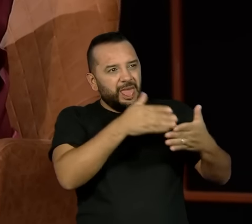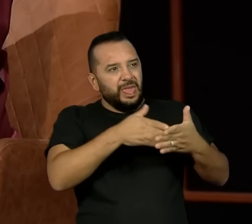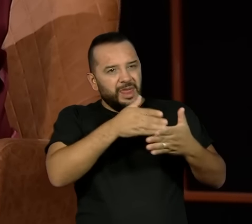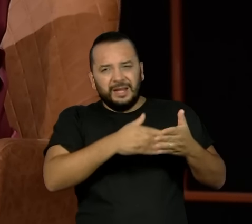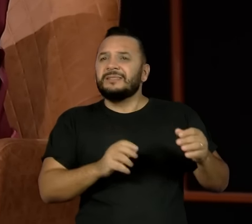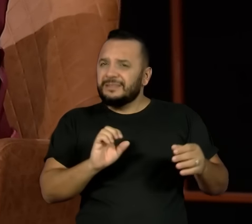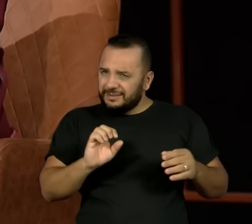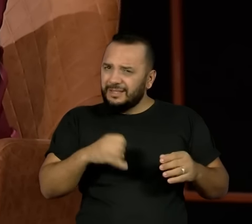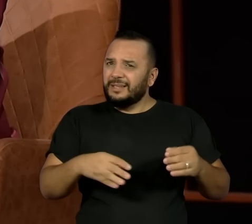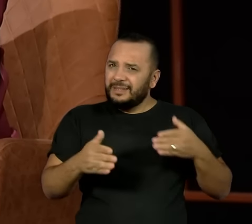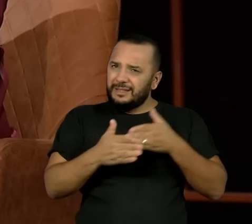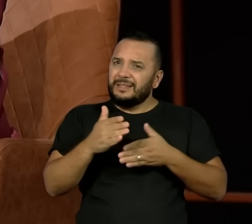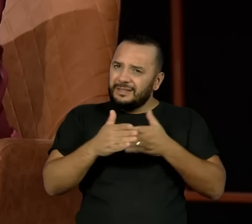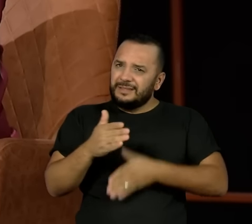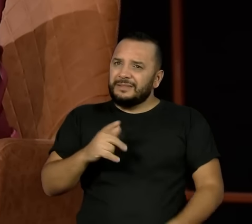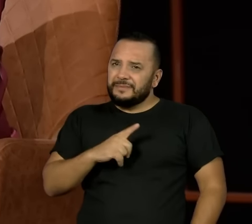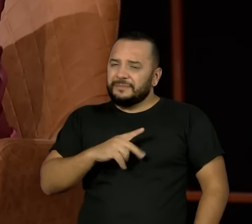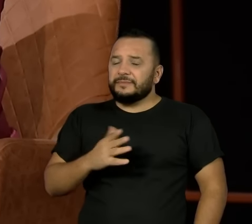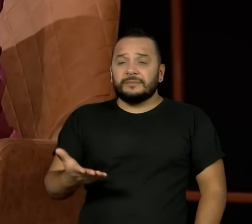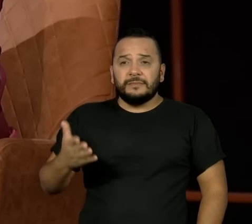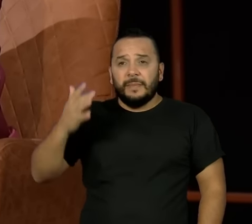vi artigos sobre a pessoa